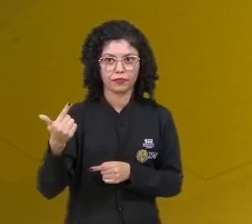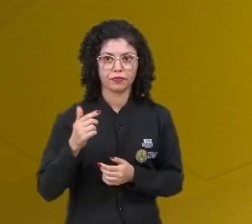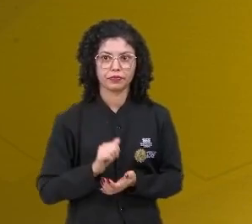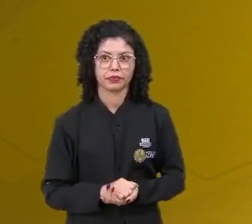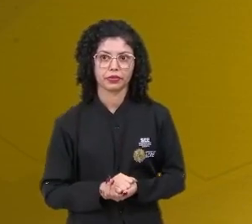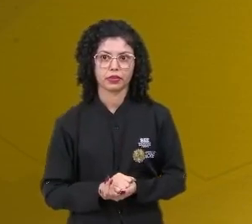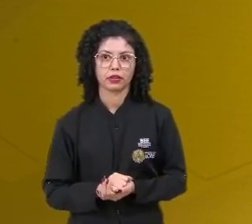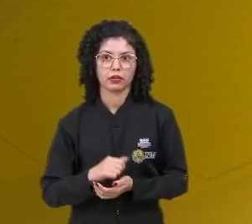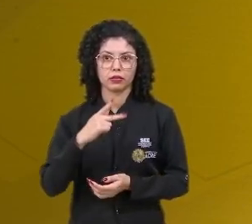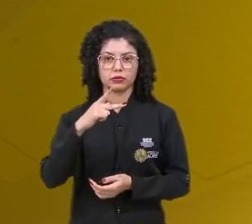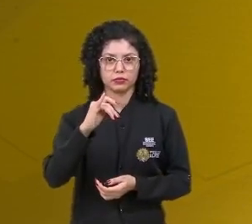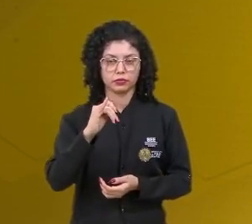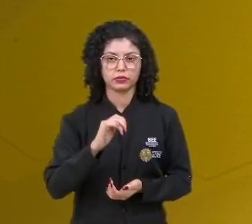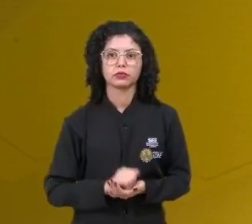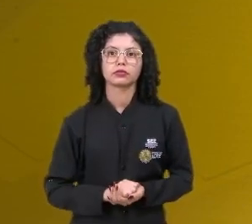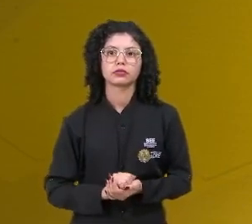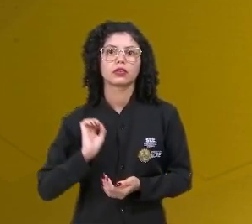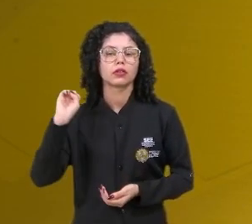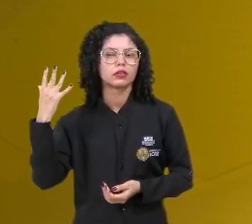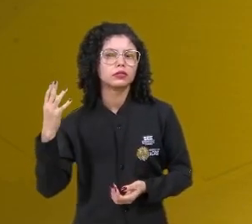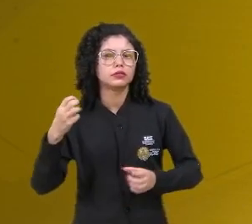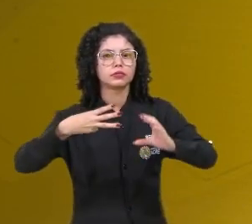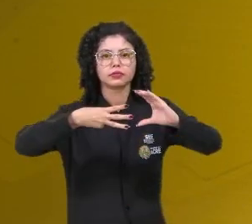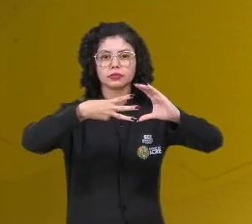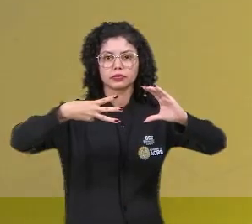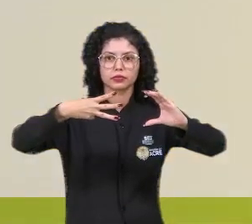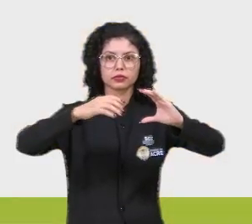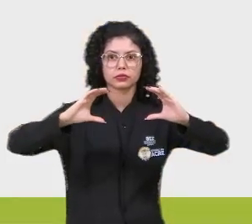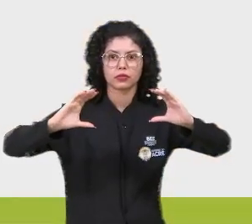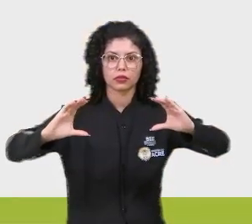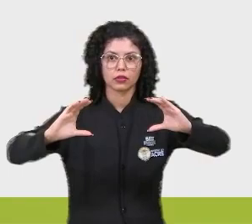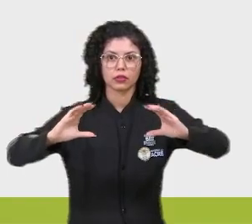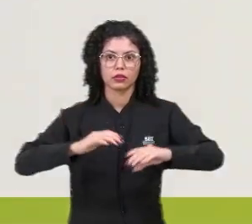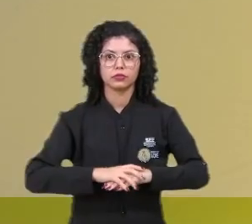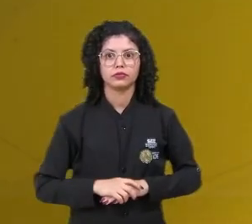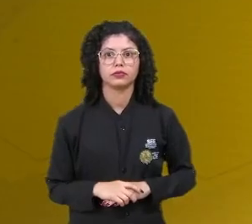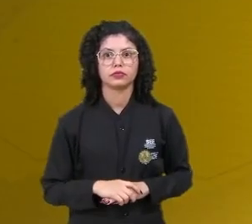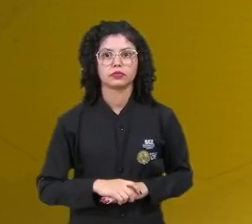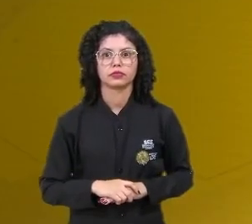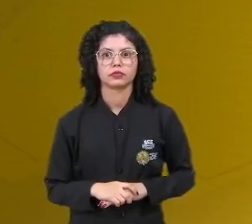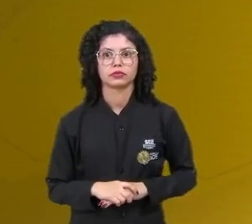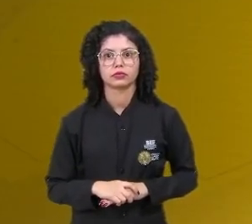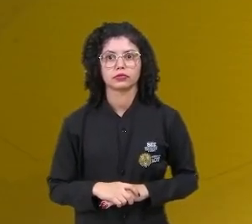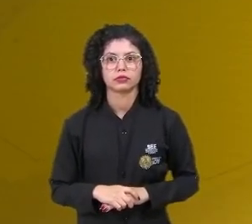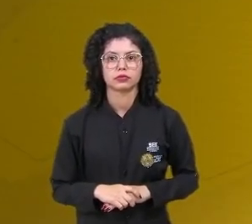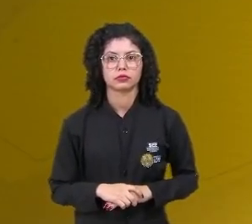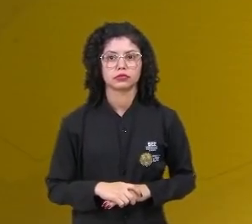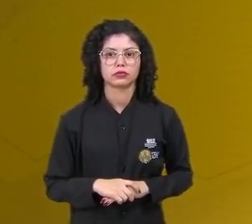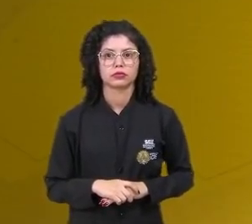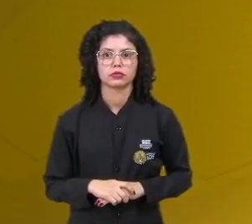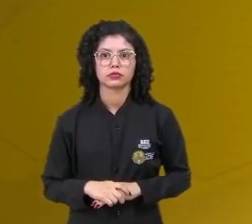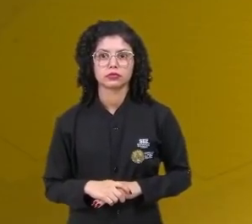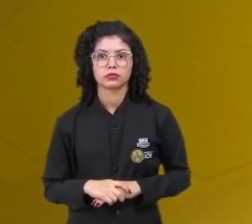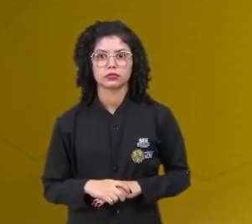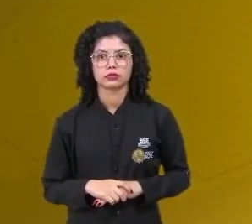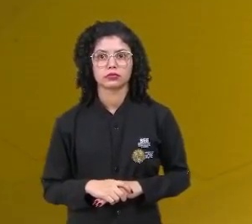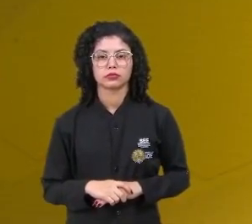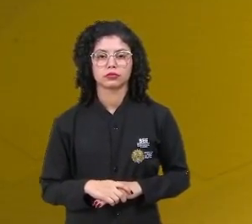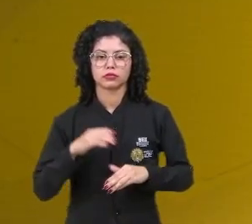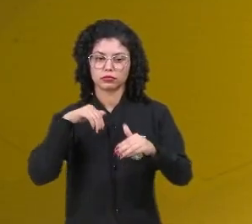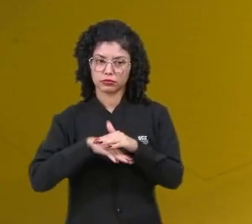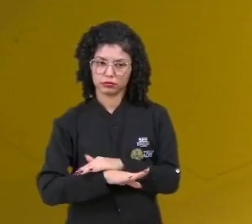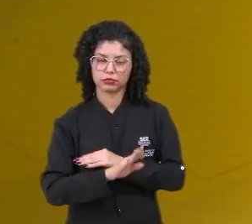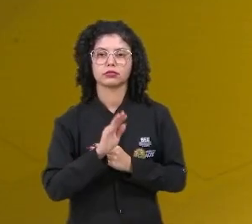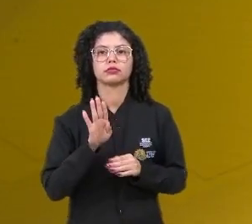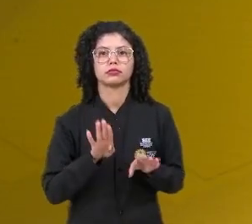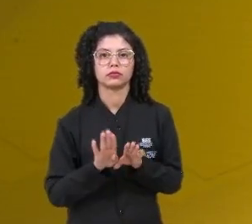de pi. E o que acontece quando eu encontrar carbono fazendo ligação aí tripla? Guarde